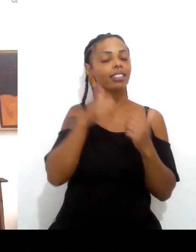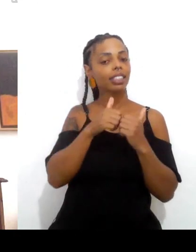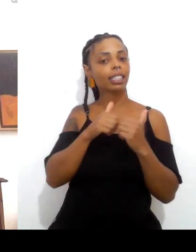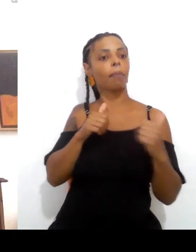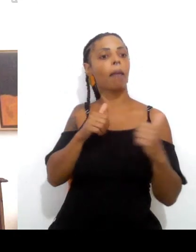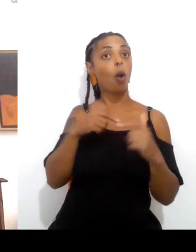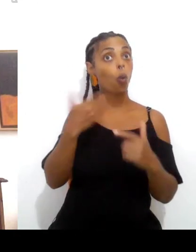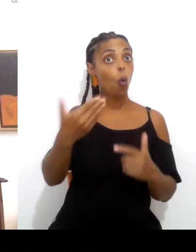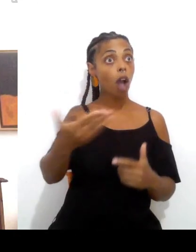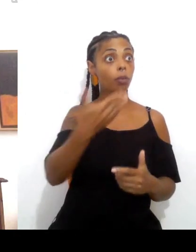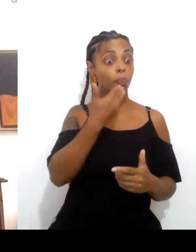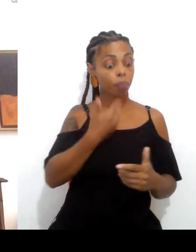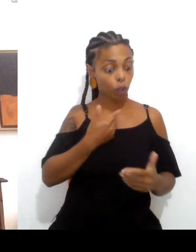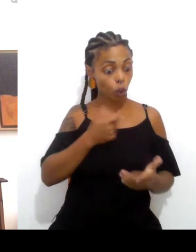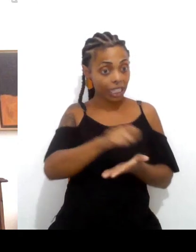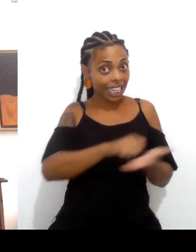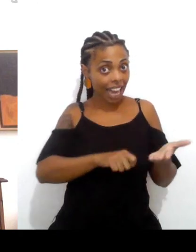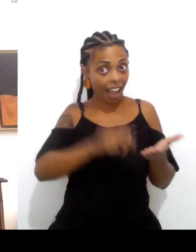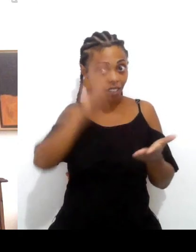escrever sua biografia